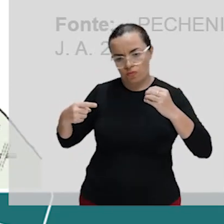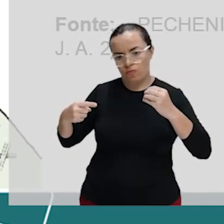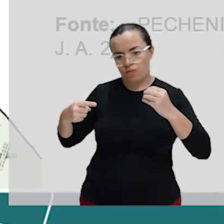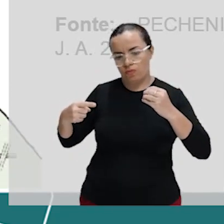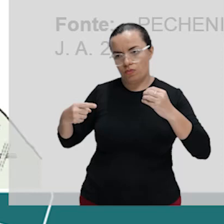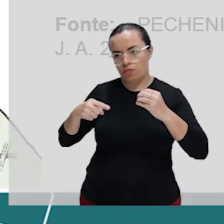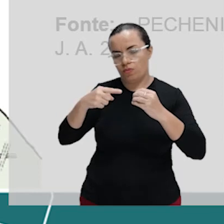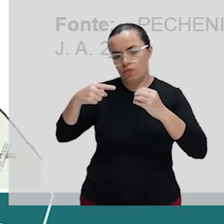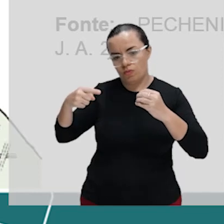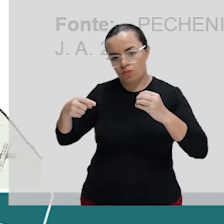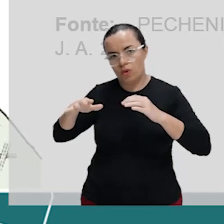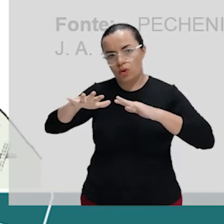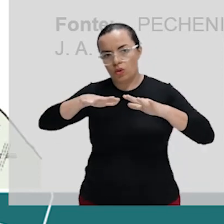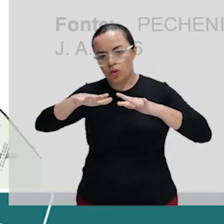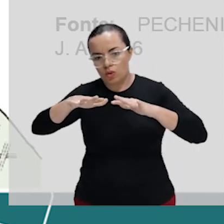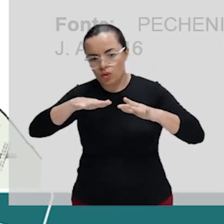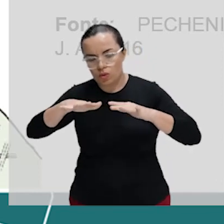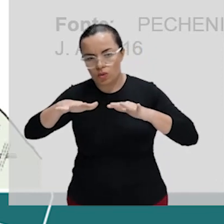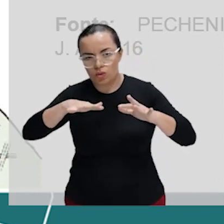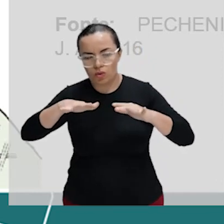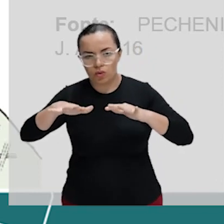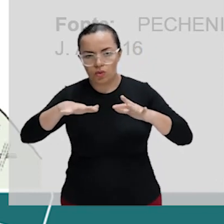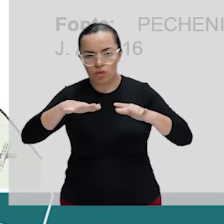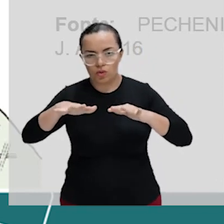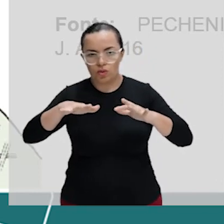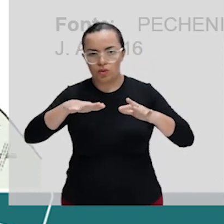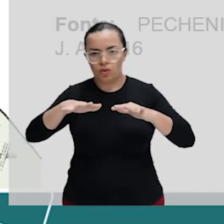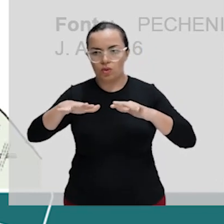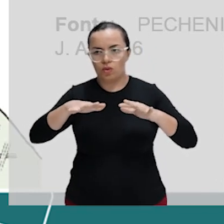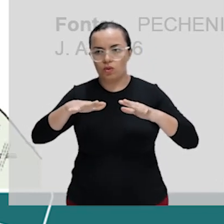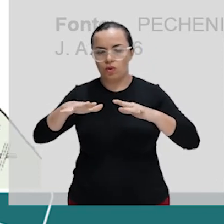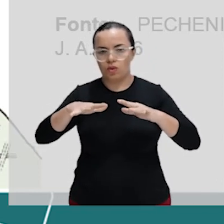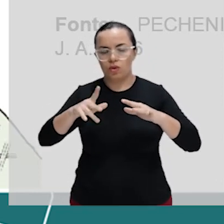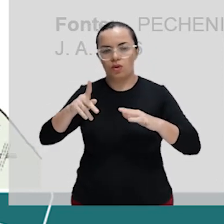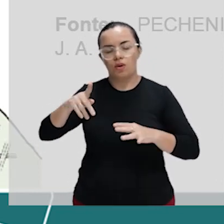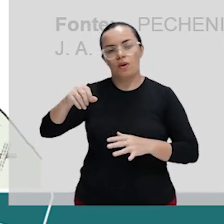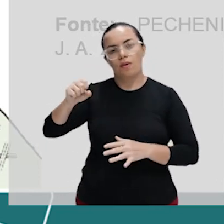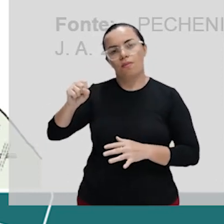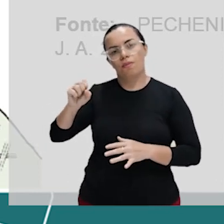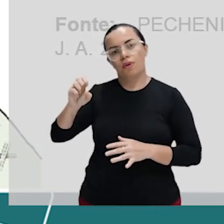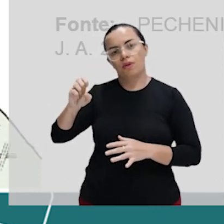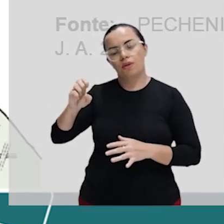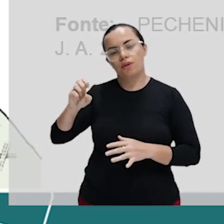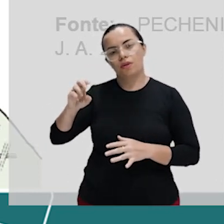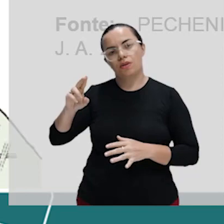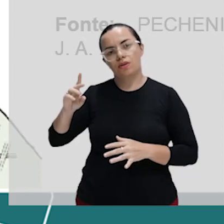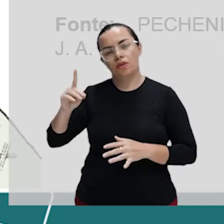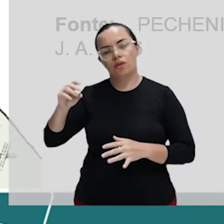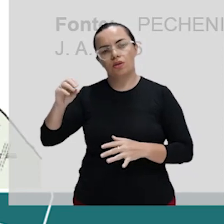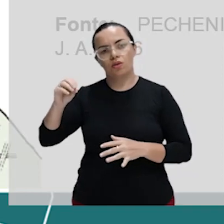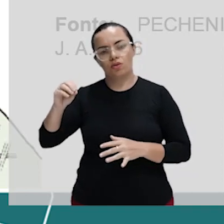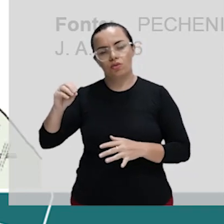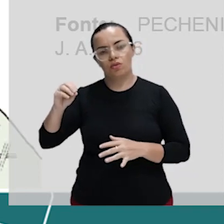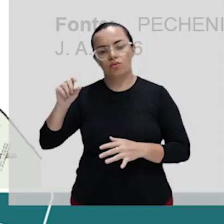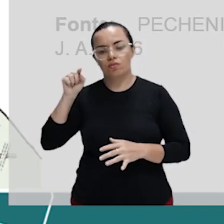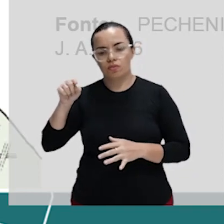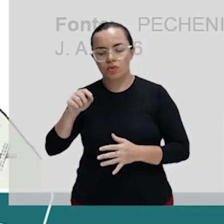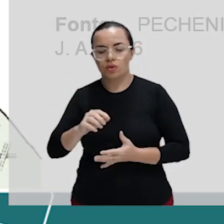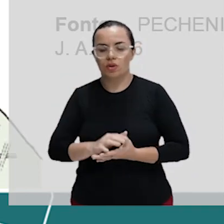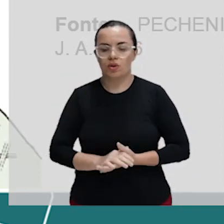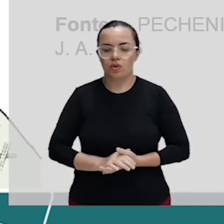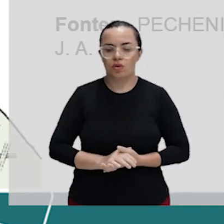ela vai promover o movimento, formação do pseudópode, né, que é o falso pé, olha o que acontece. A